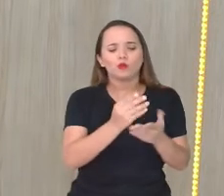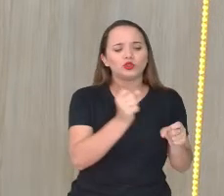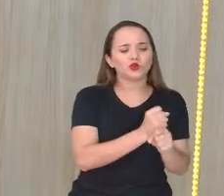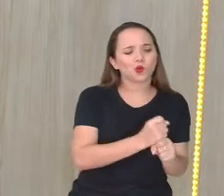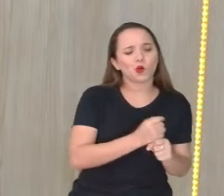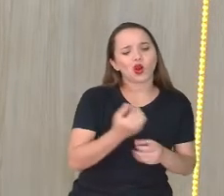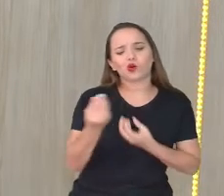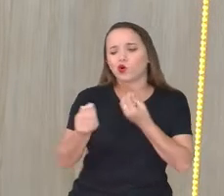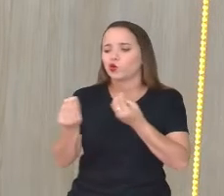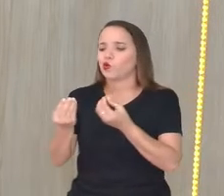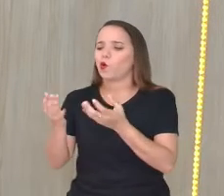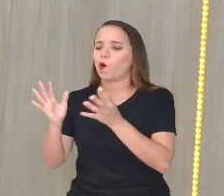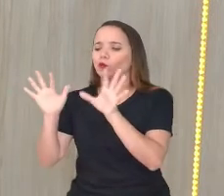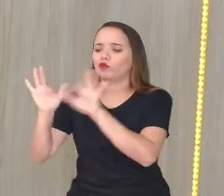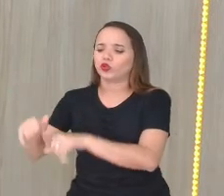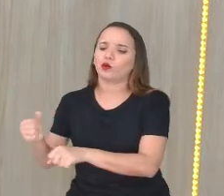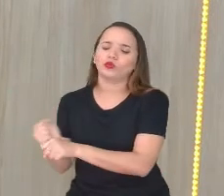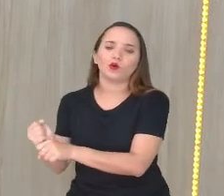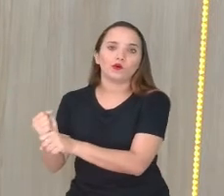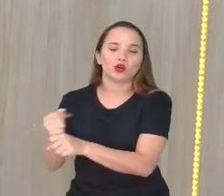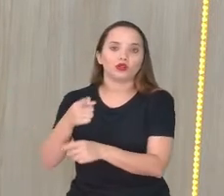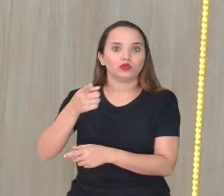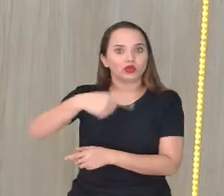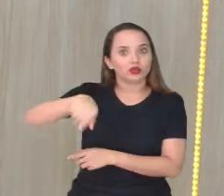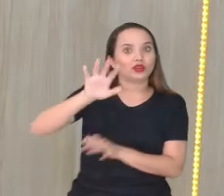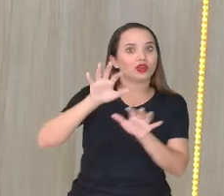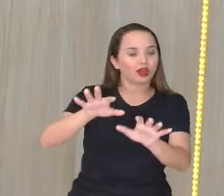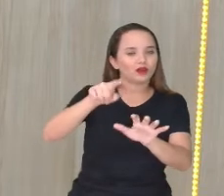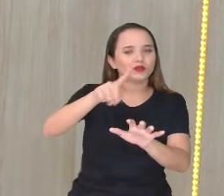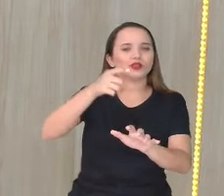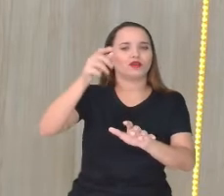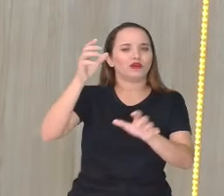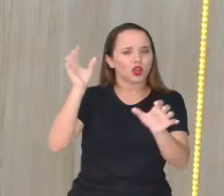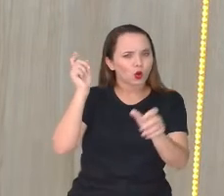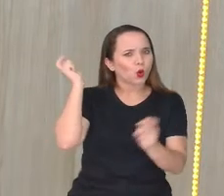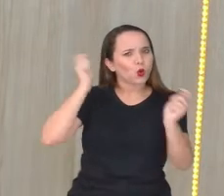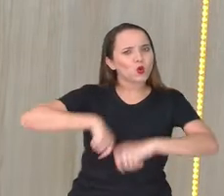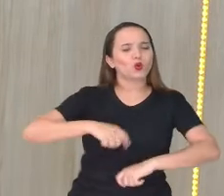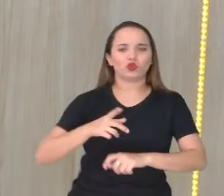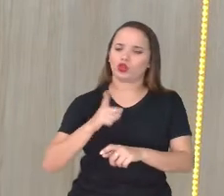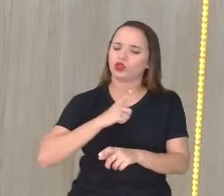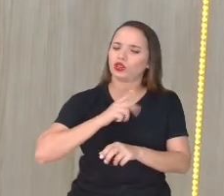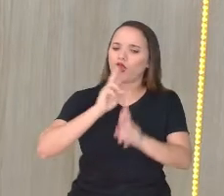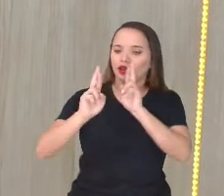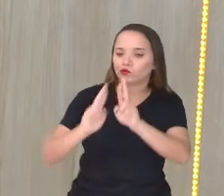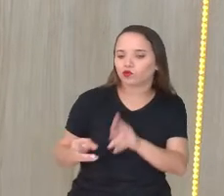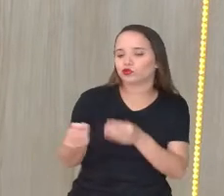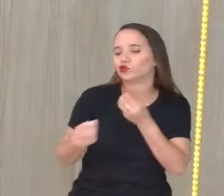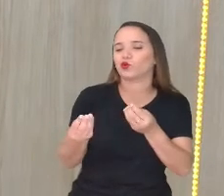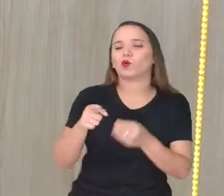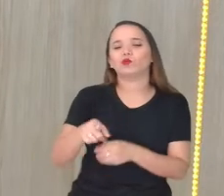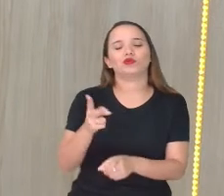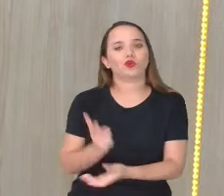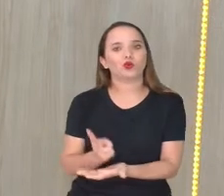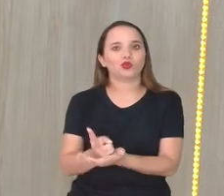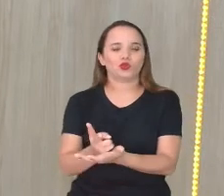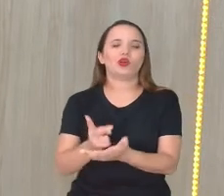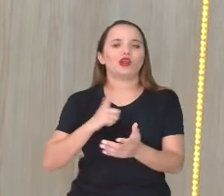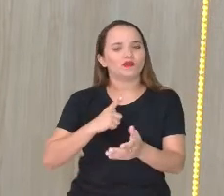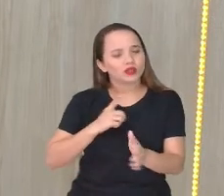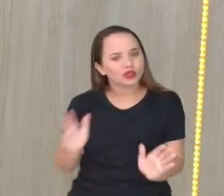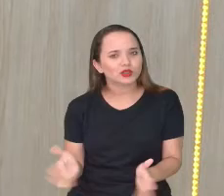terminando, e aí você vai ter a resposta se ele vai continuar, ele vai ter essa promoção, ele vai ser promovido